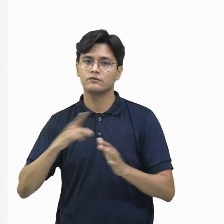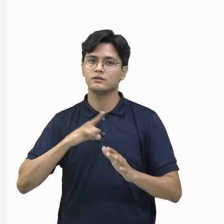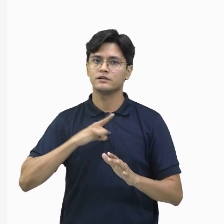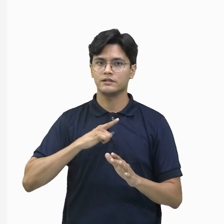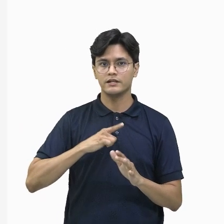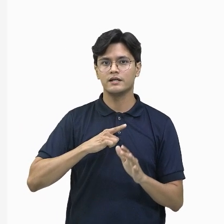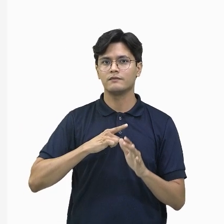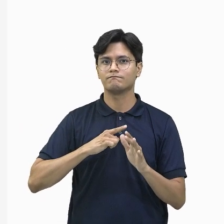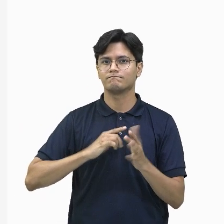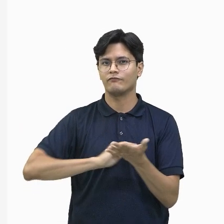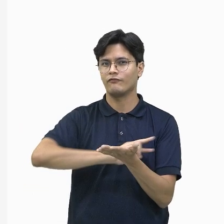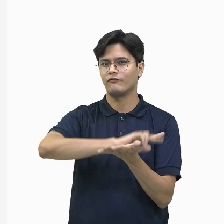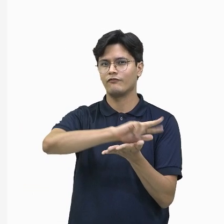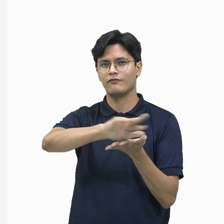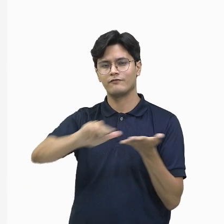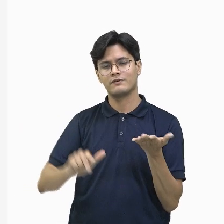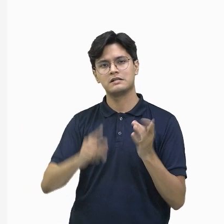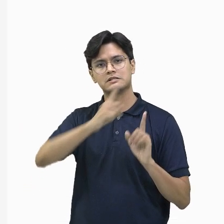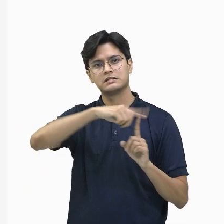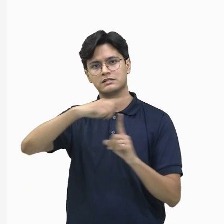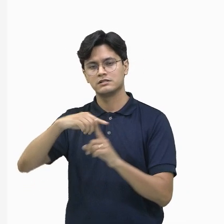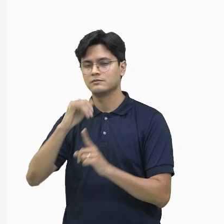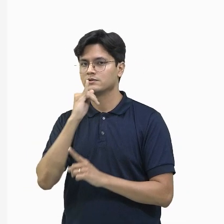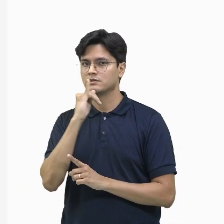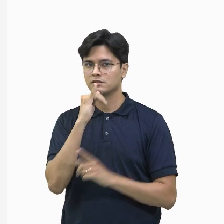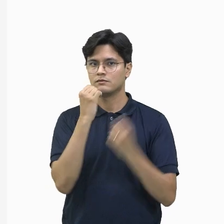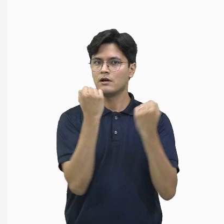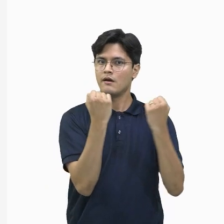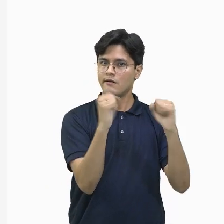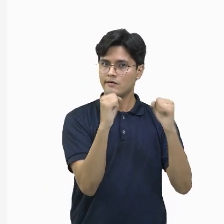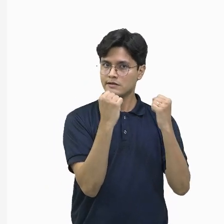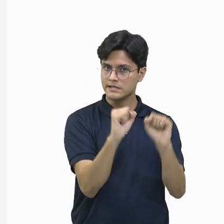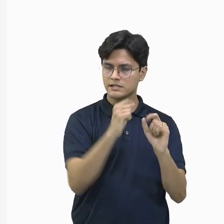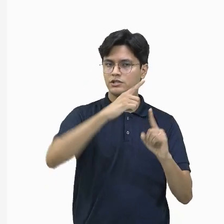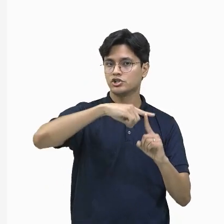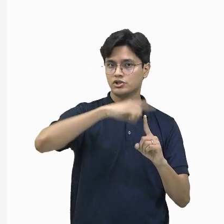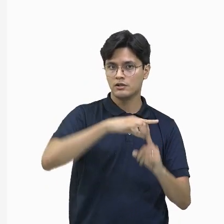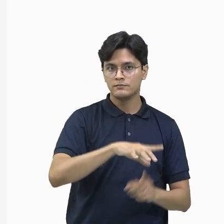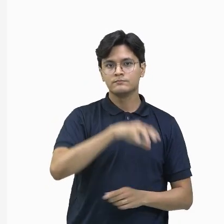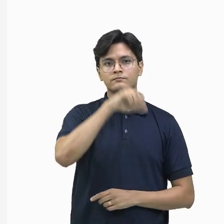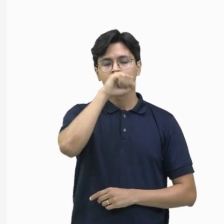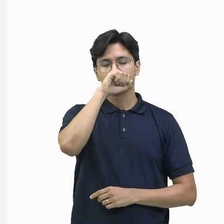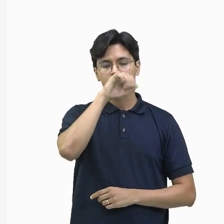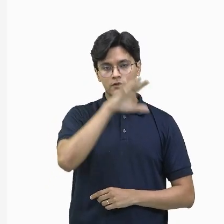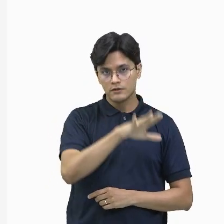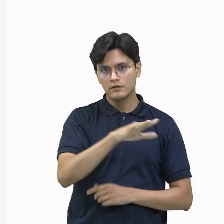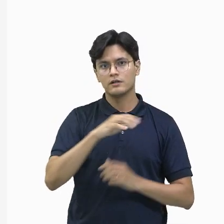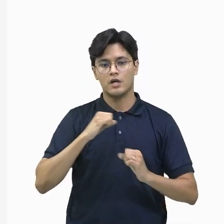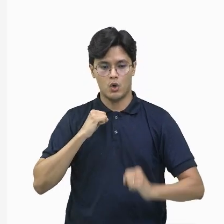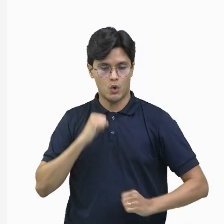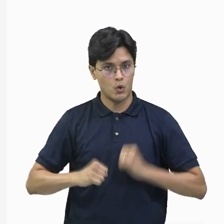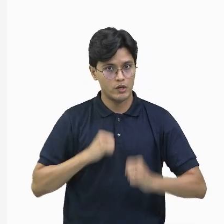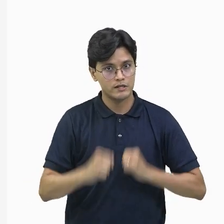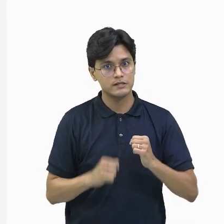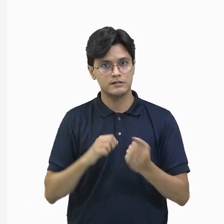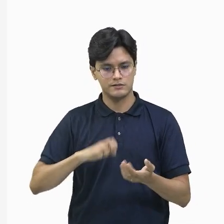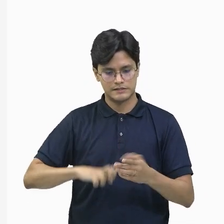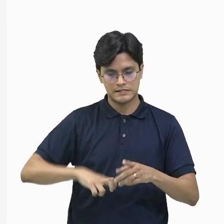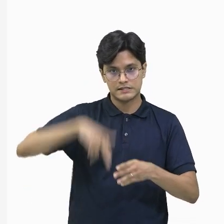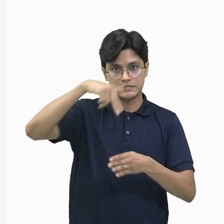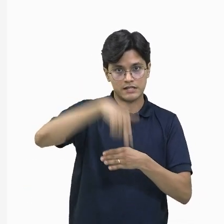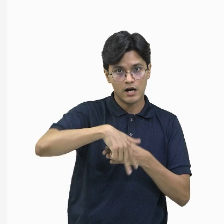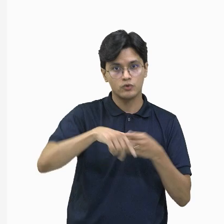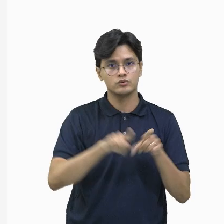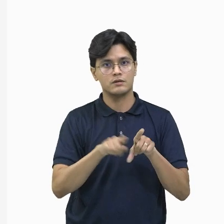de exercícios, como exercícios aeróbicos, como, por exemplo, a corrida, saltos, o step. Também tem